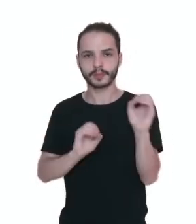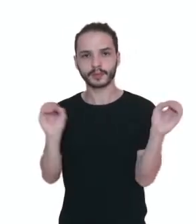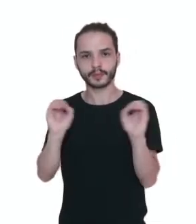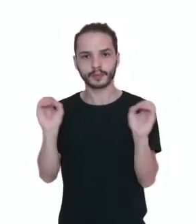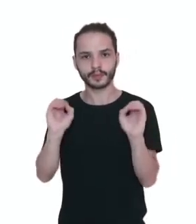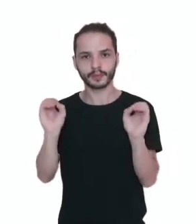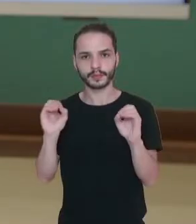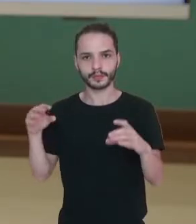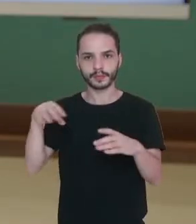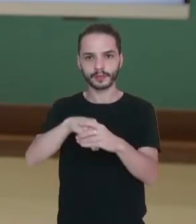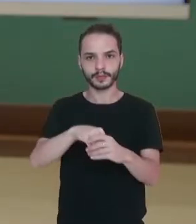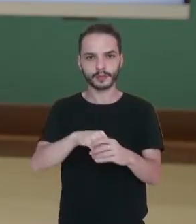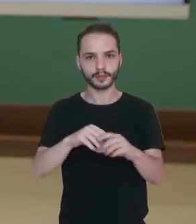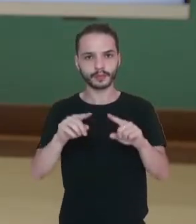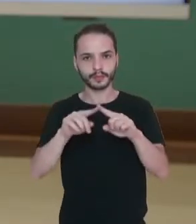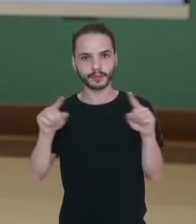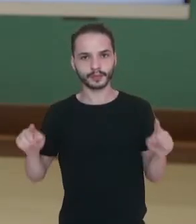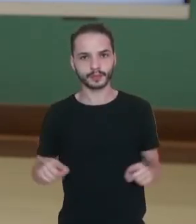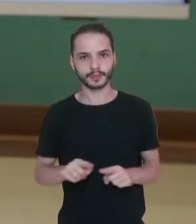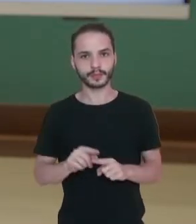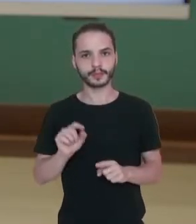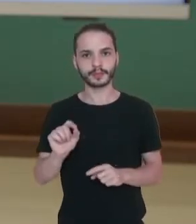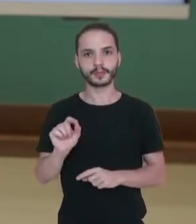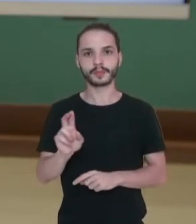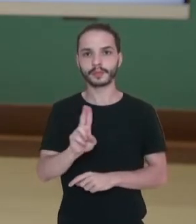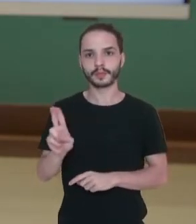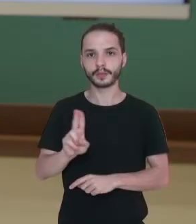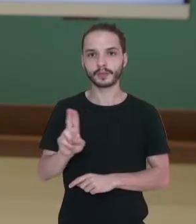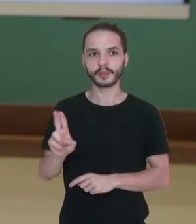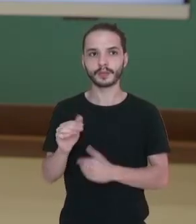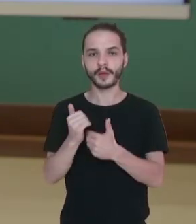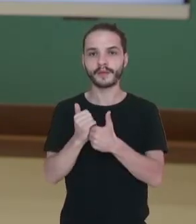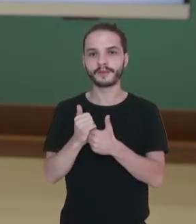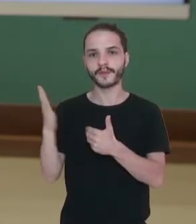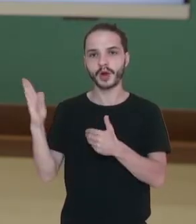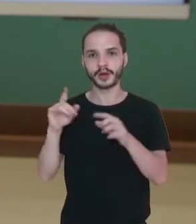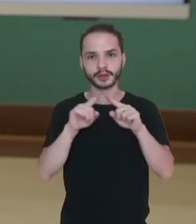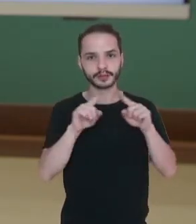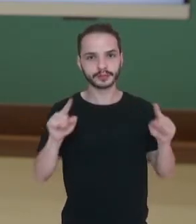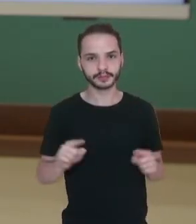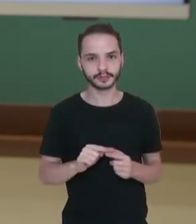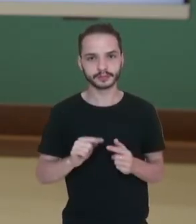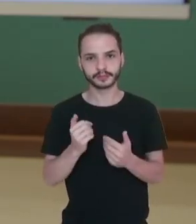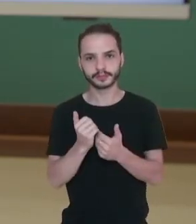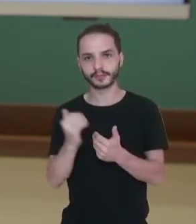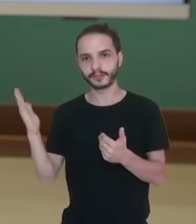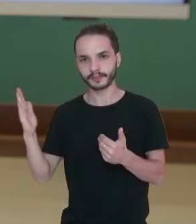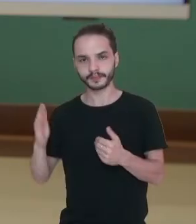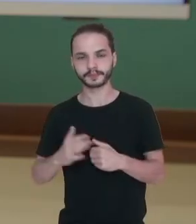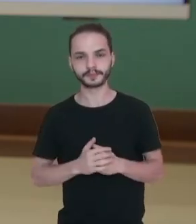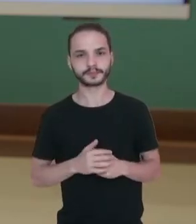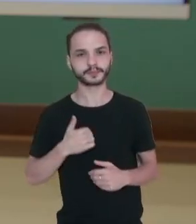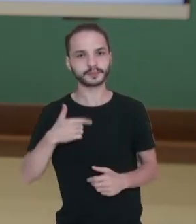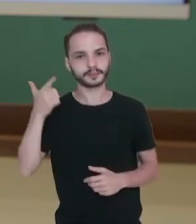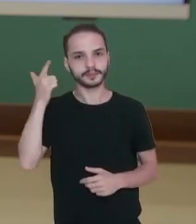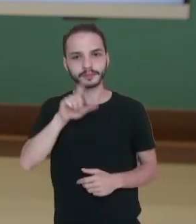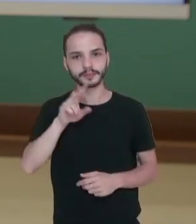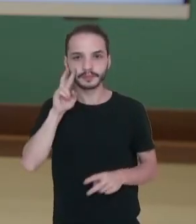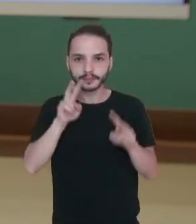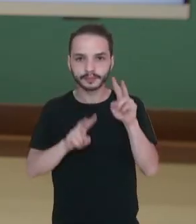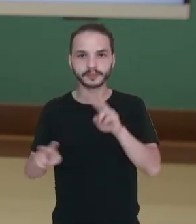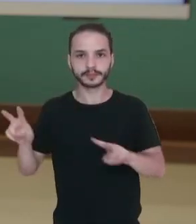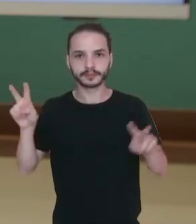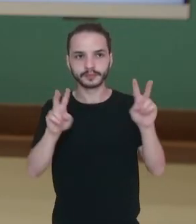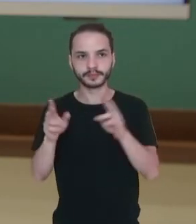neste caso, o que ela é? Ela é uma reta externa à circunferência. Então, aqui eu consigo visualizar,